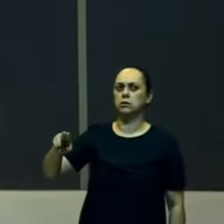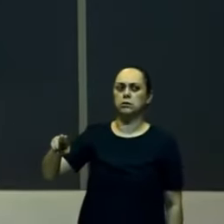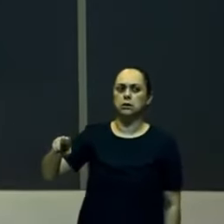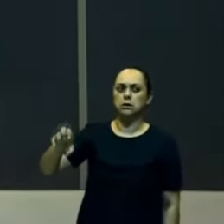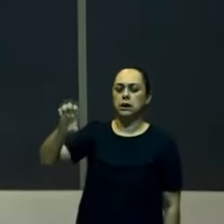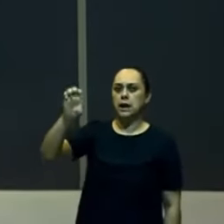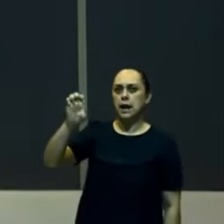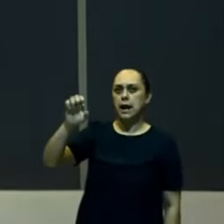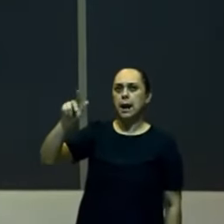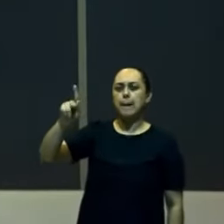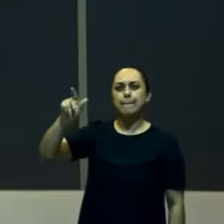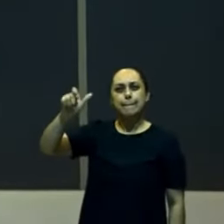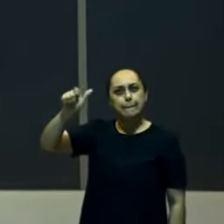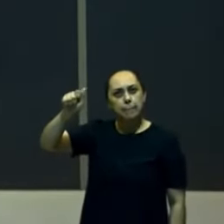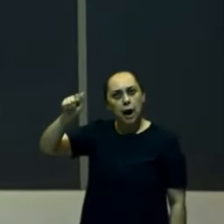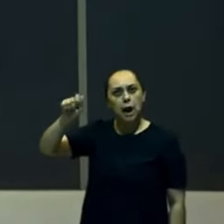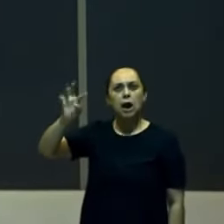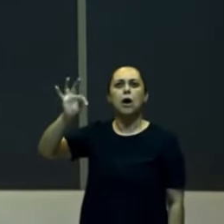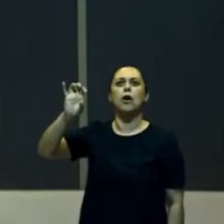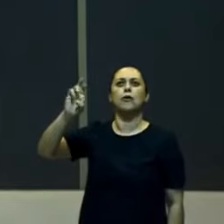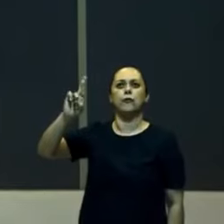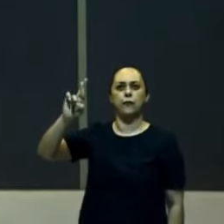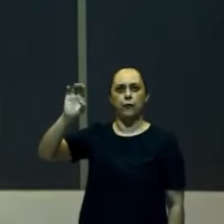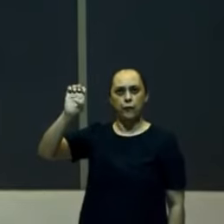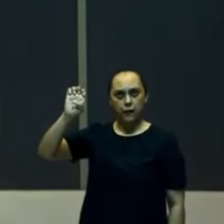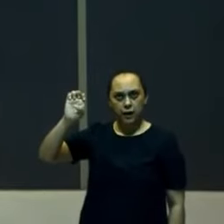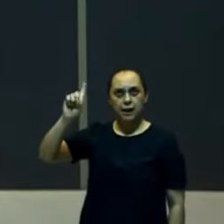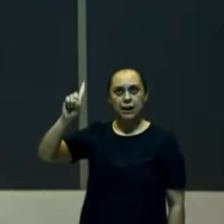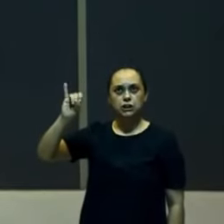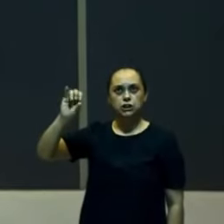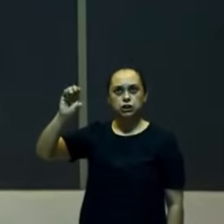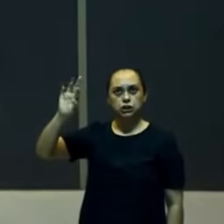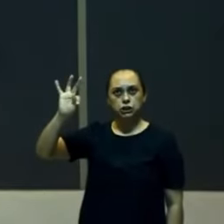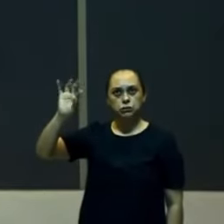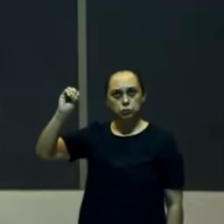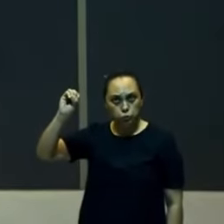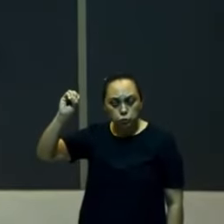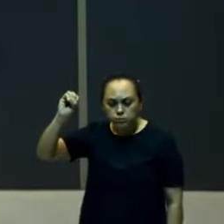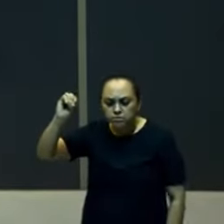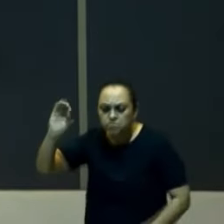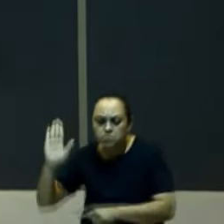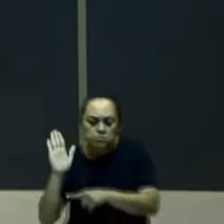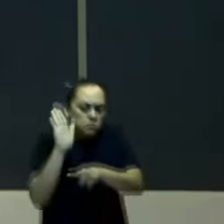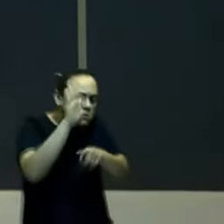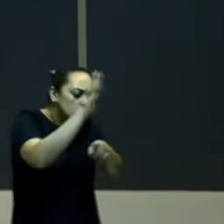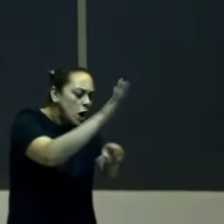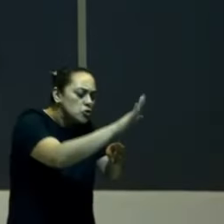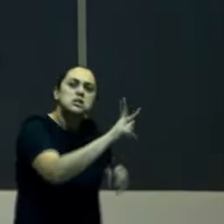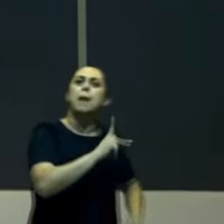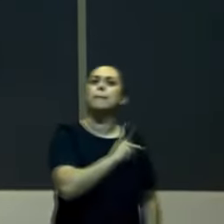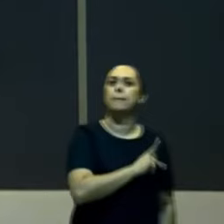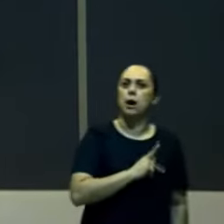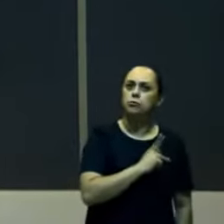preso num cárcere domiciliar. E a Bíblia diz em Atos Apóstolos que Paulo